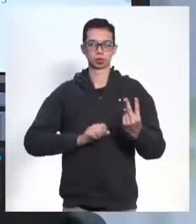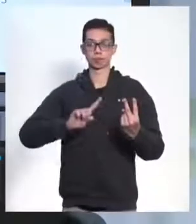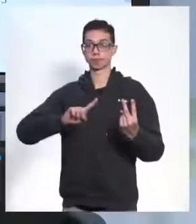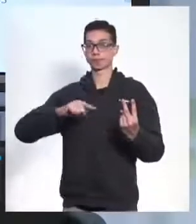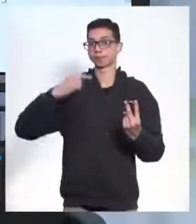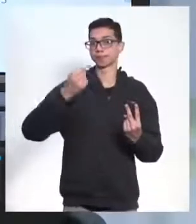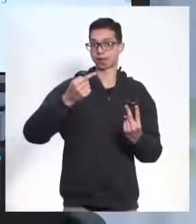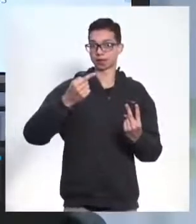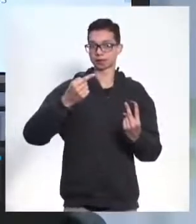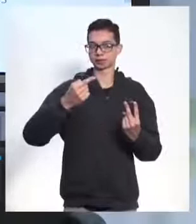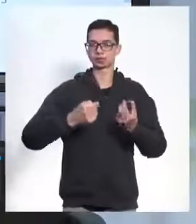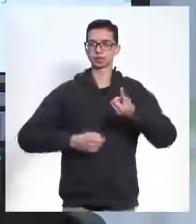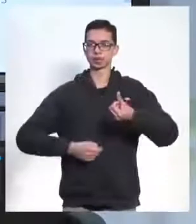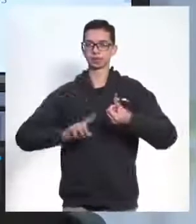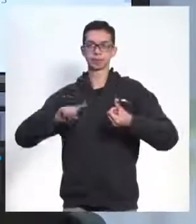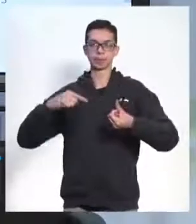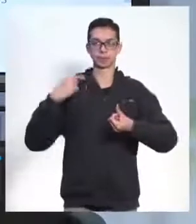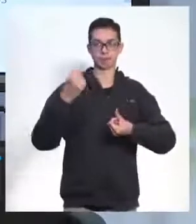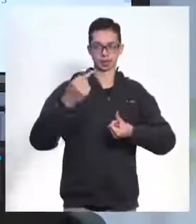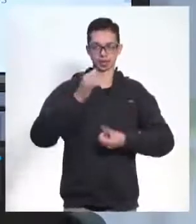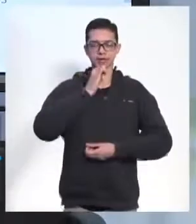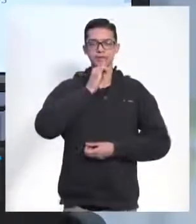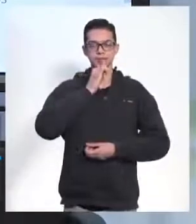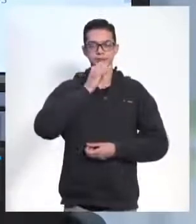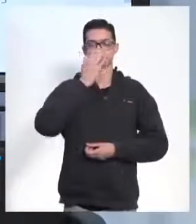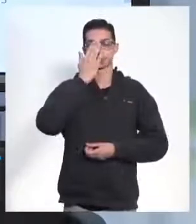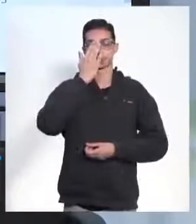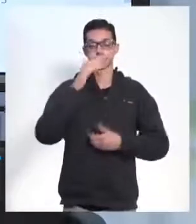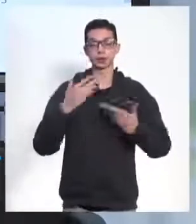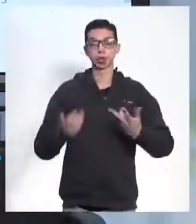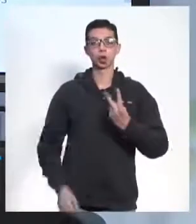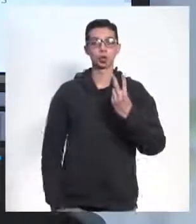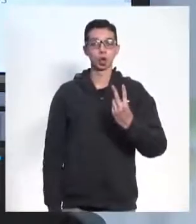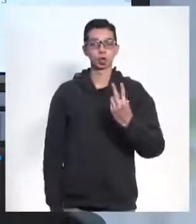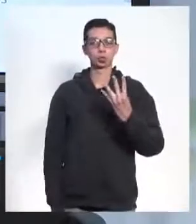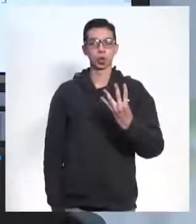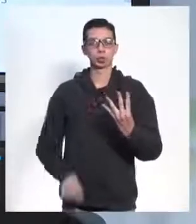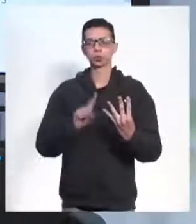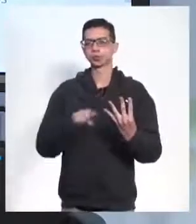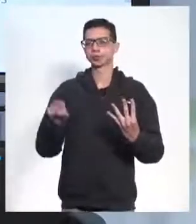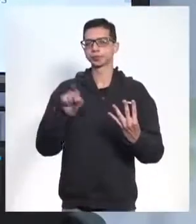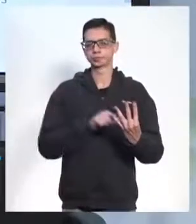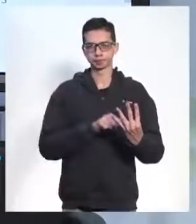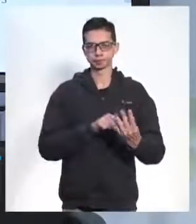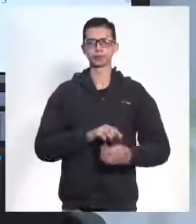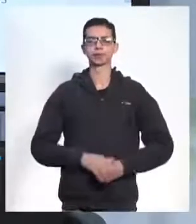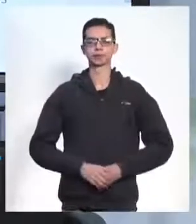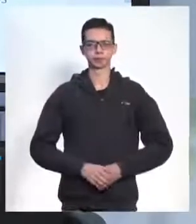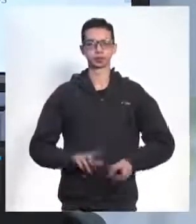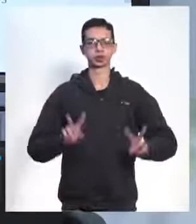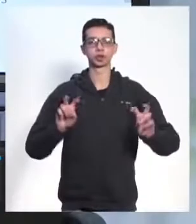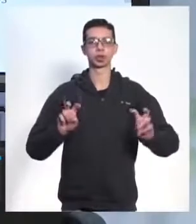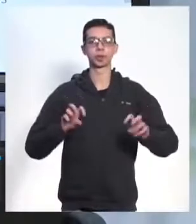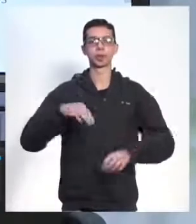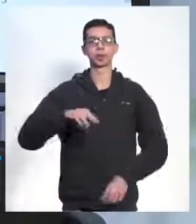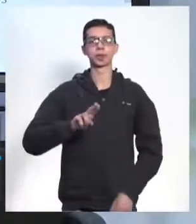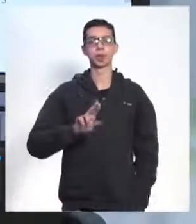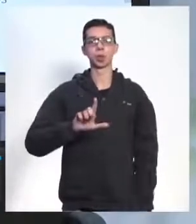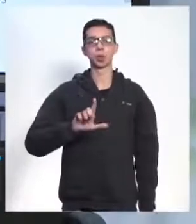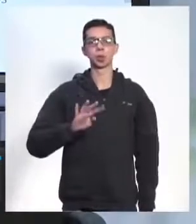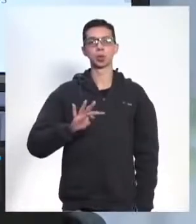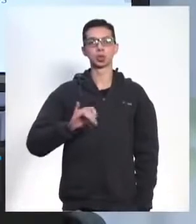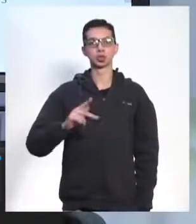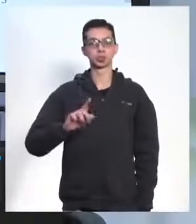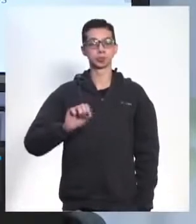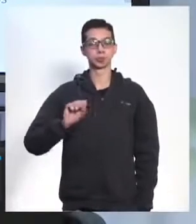Então, o 2 e o 4 aí seriam já excluídos, né, dessa relação de múltiplos, tá? Tomar muito esse cuidado.